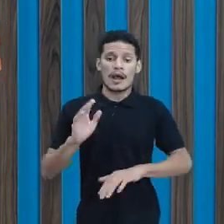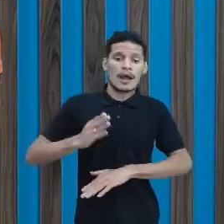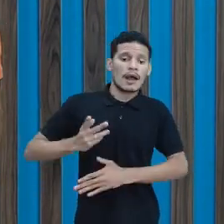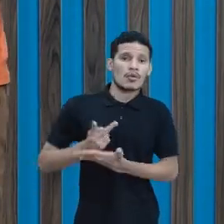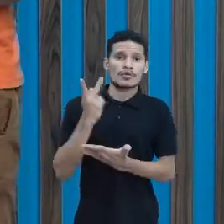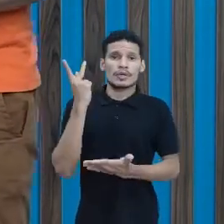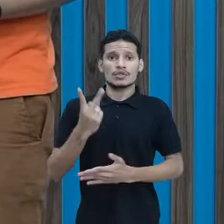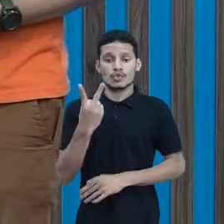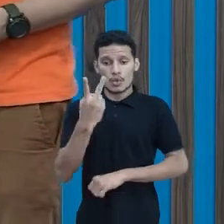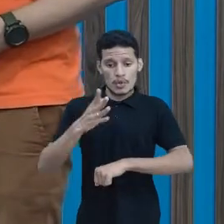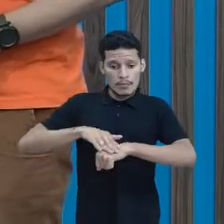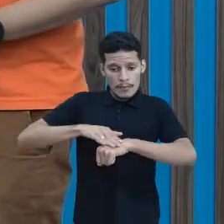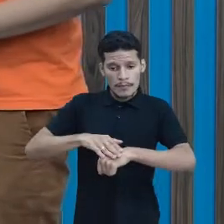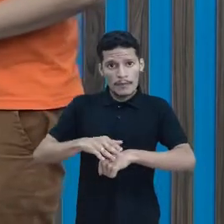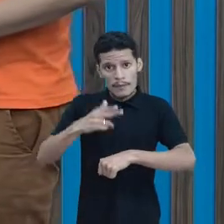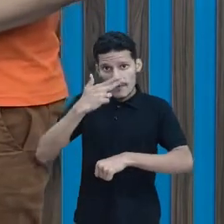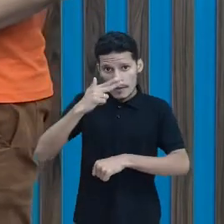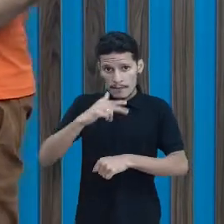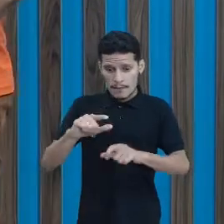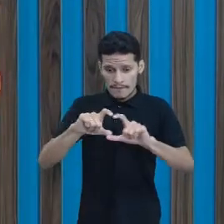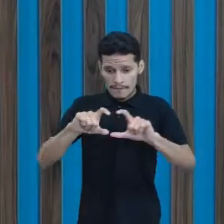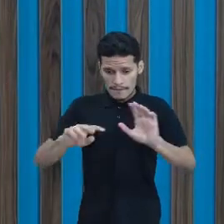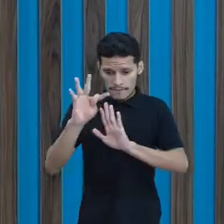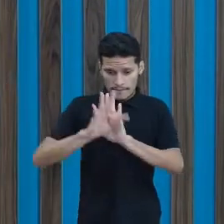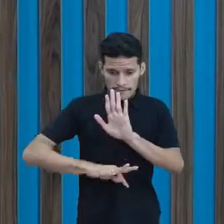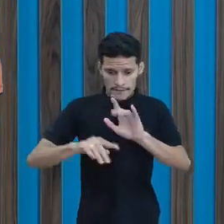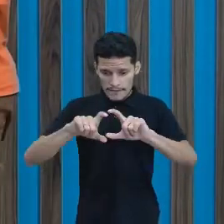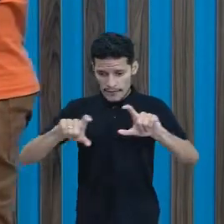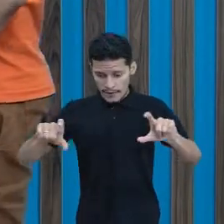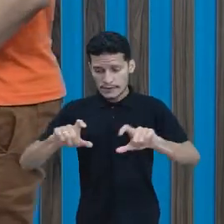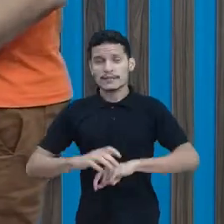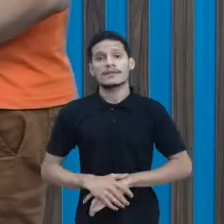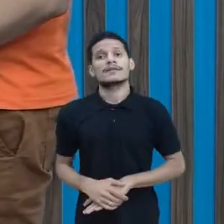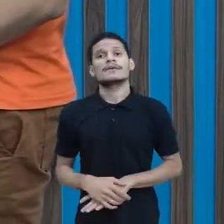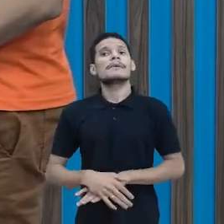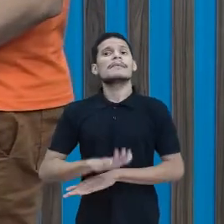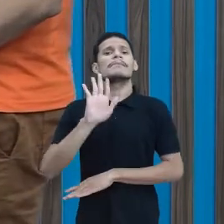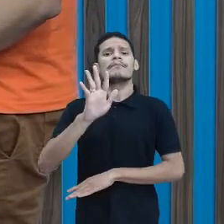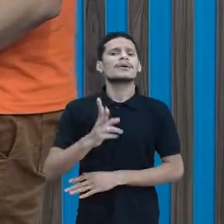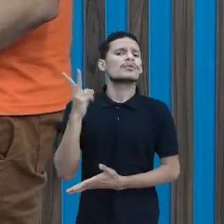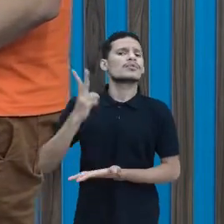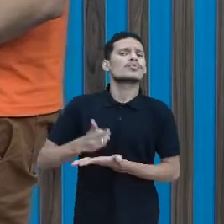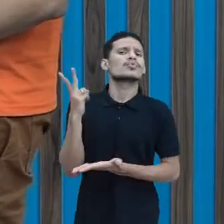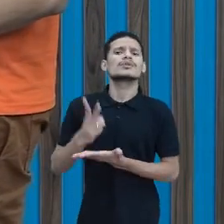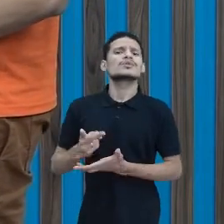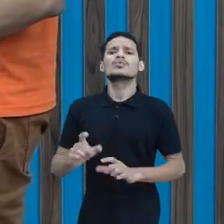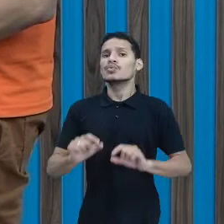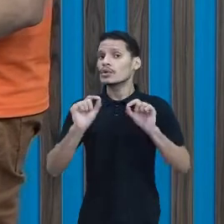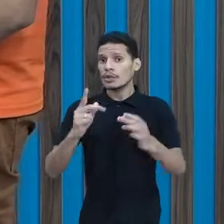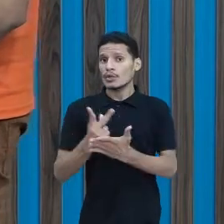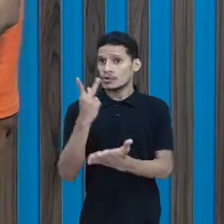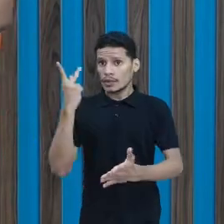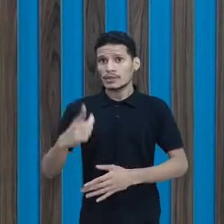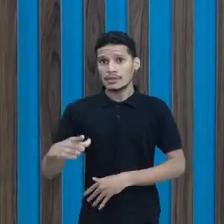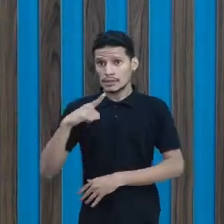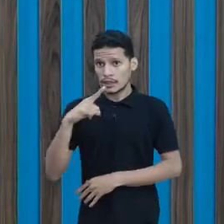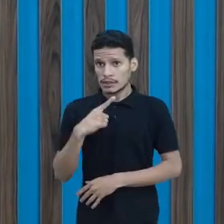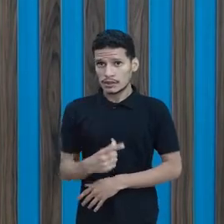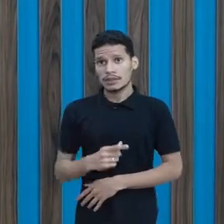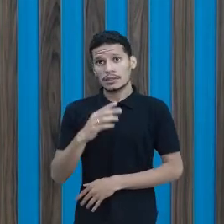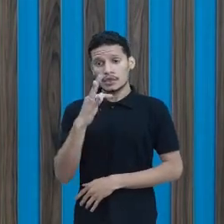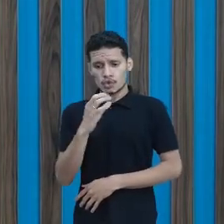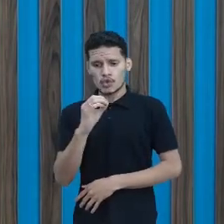na mesma frase, tá? E aí, ó, e os contínuos. Contínuos vai rolar o verbo to be